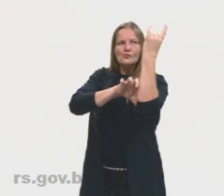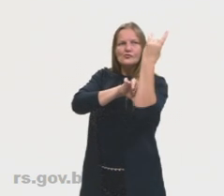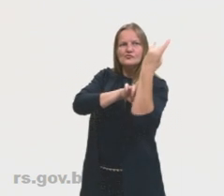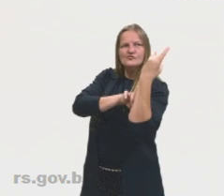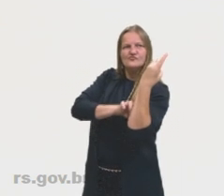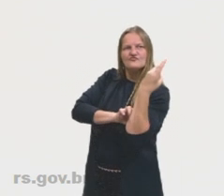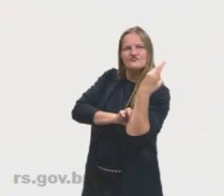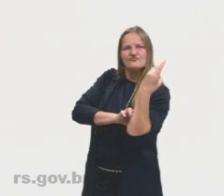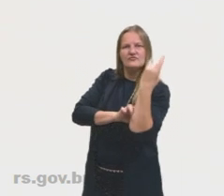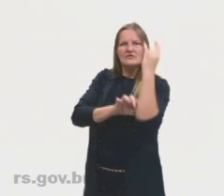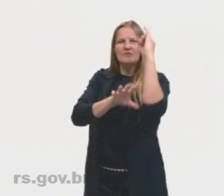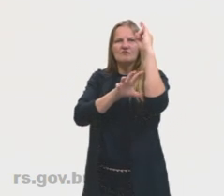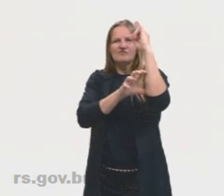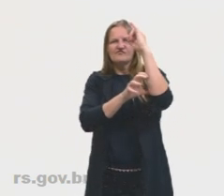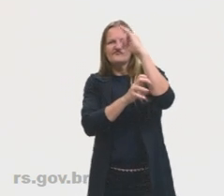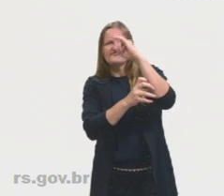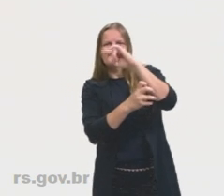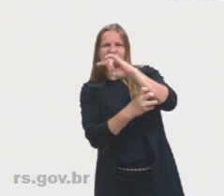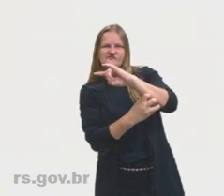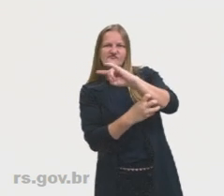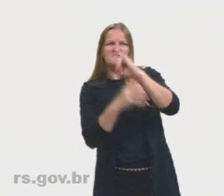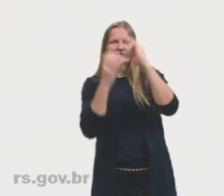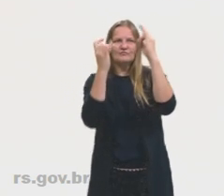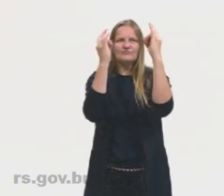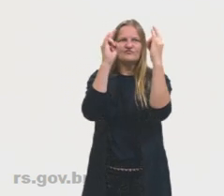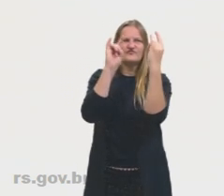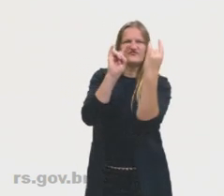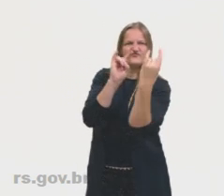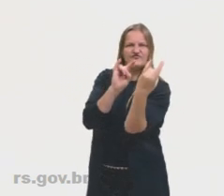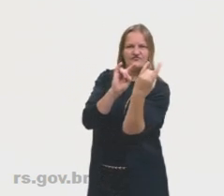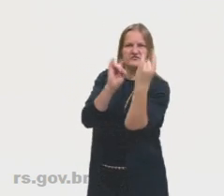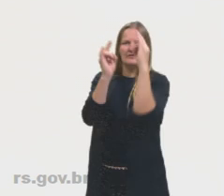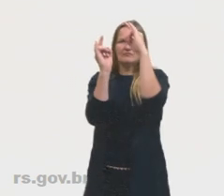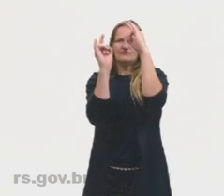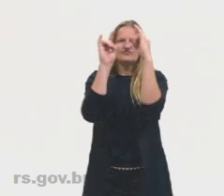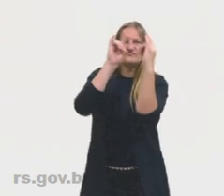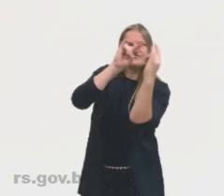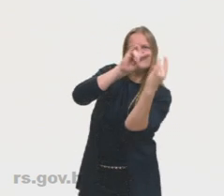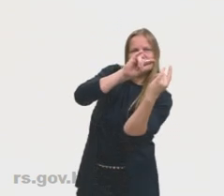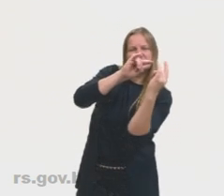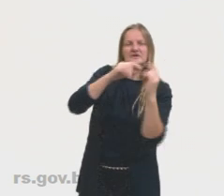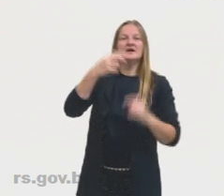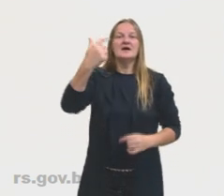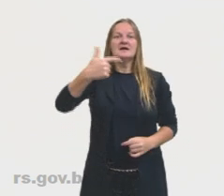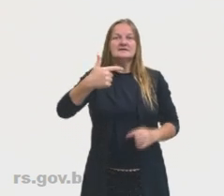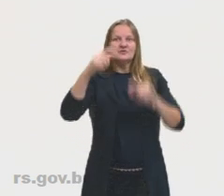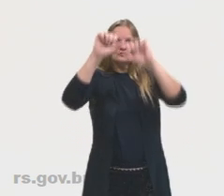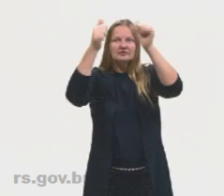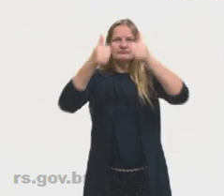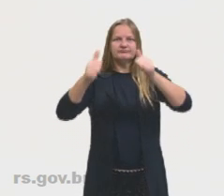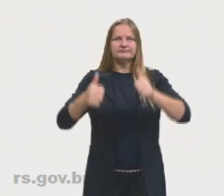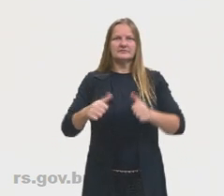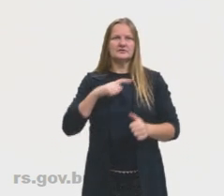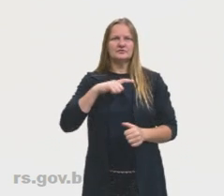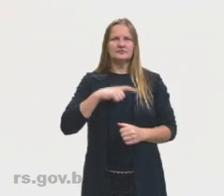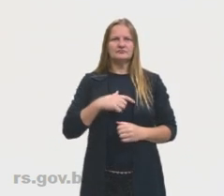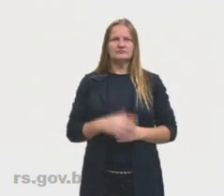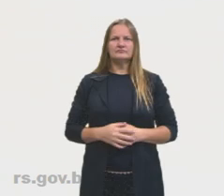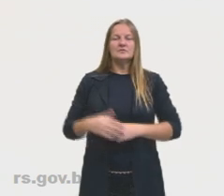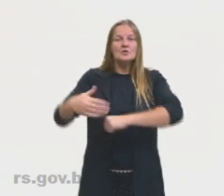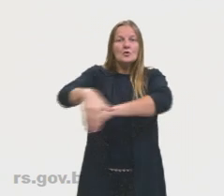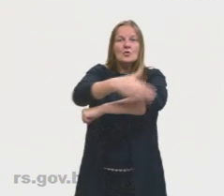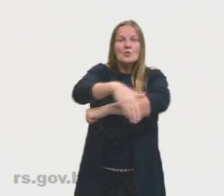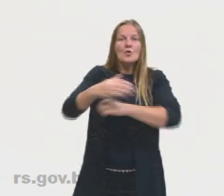certo então ele inclinou e acabou se chocando contra o outro tá e na segunda imagem ali nós temos né uma